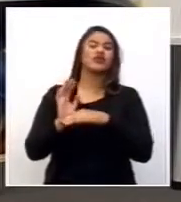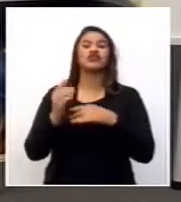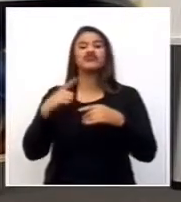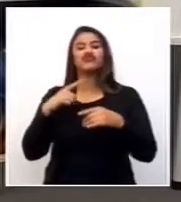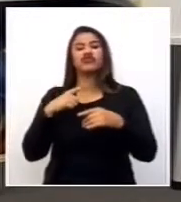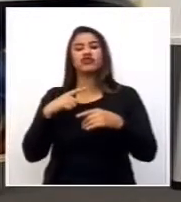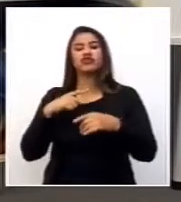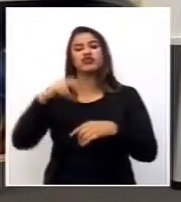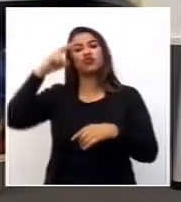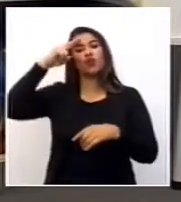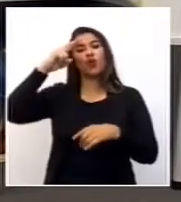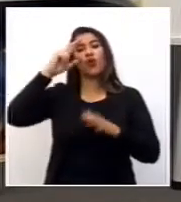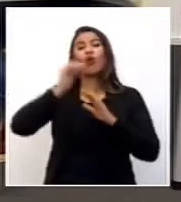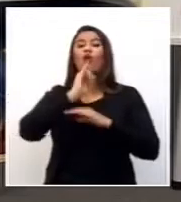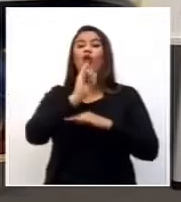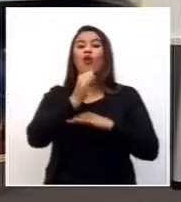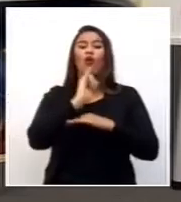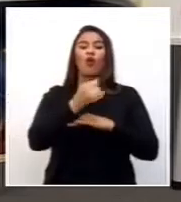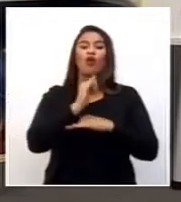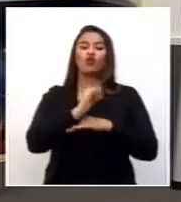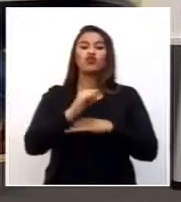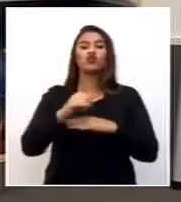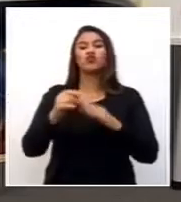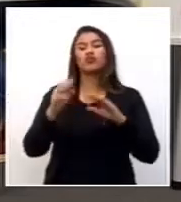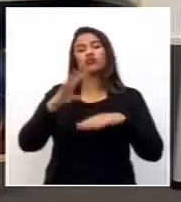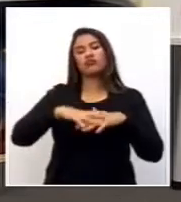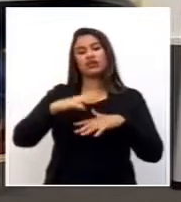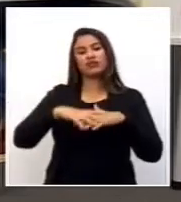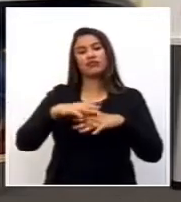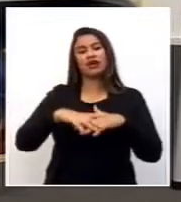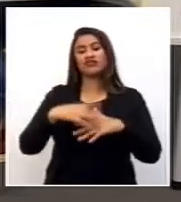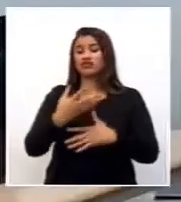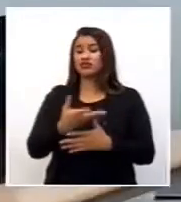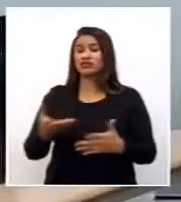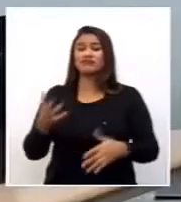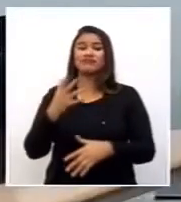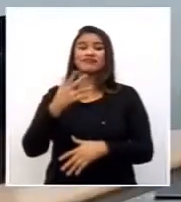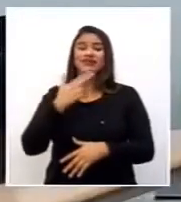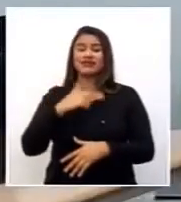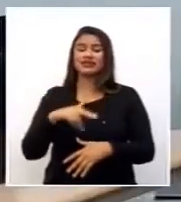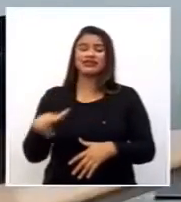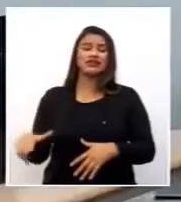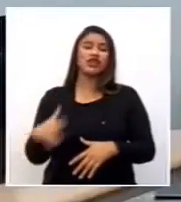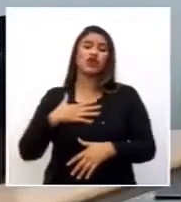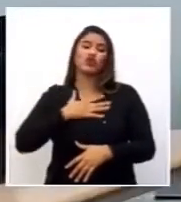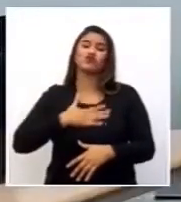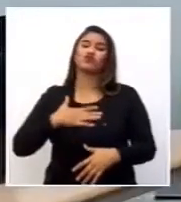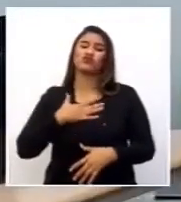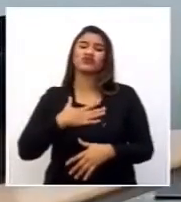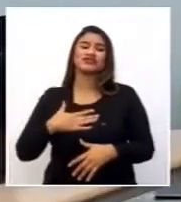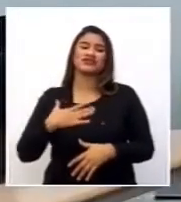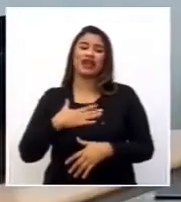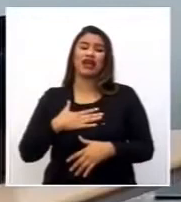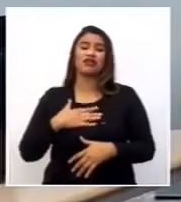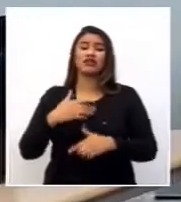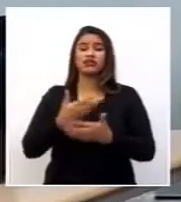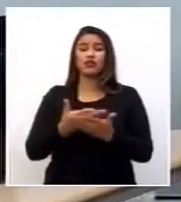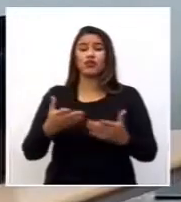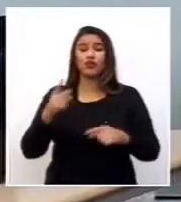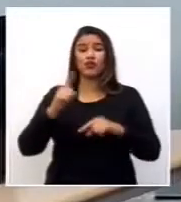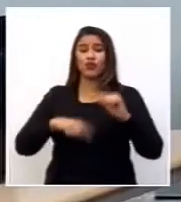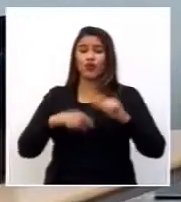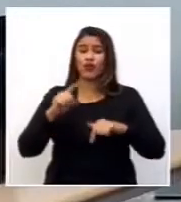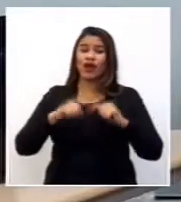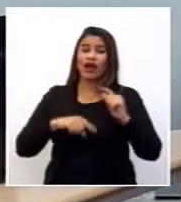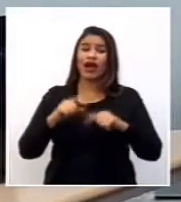matemáticos, as crianças adoravam, elas, nossa, isso era muito bacana, também tinha apresentação teatral. Então, esses elementos, né, que